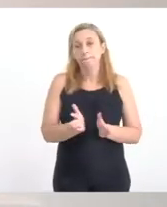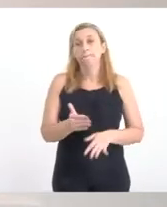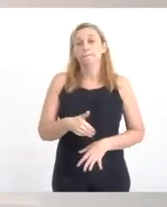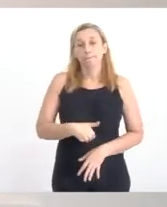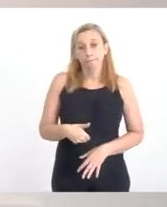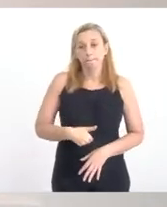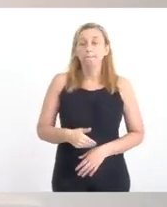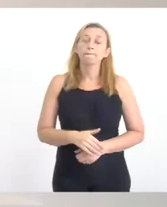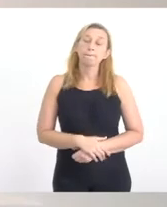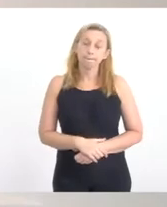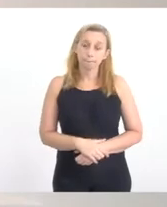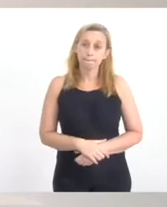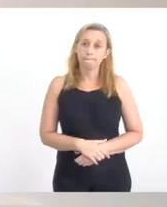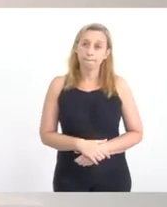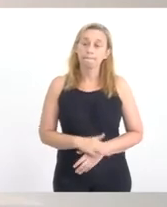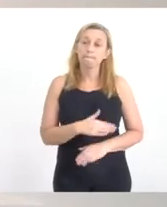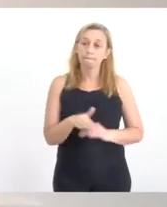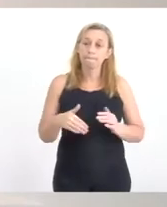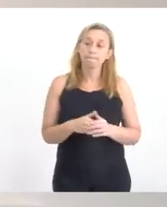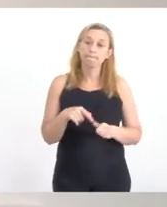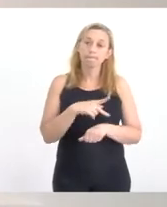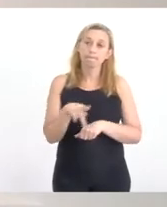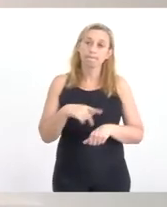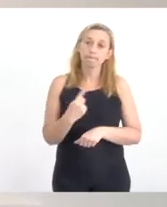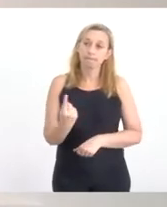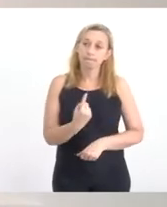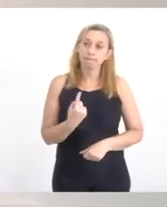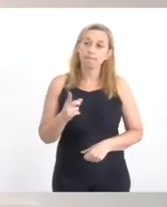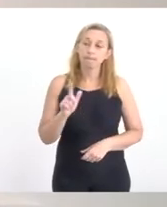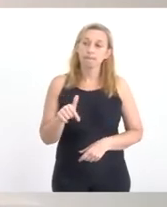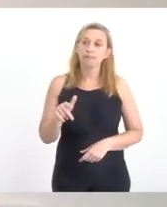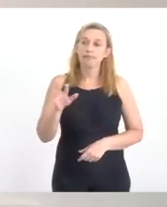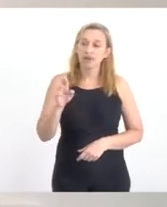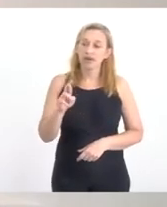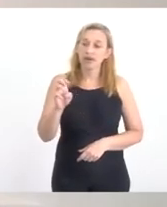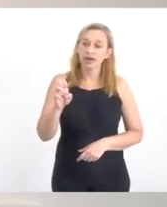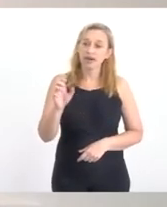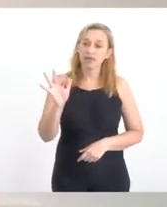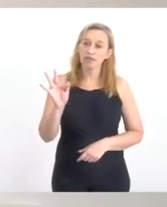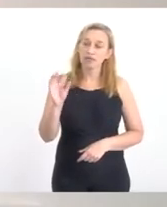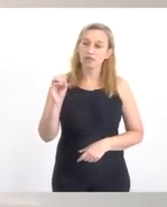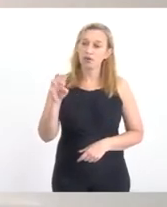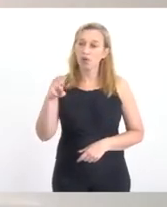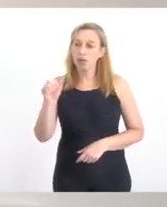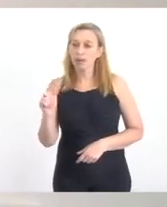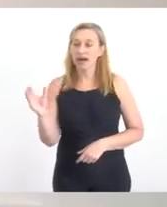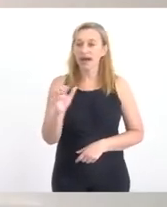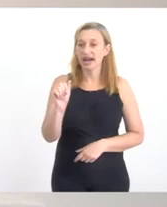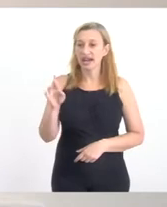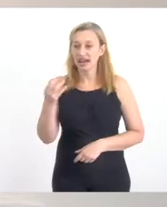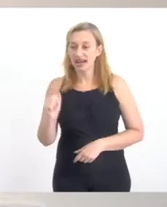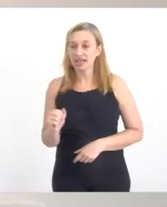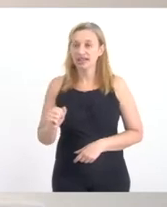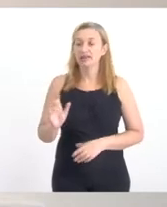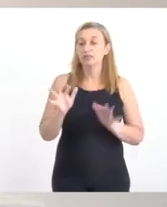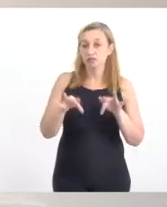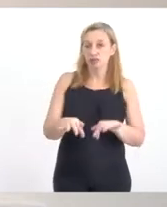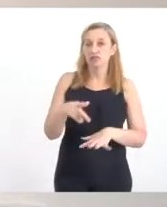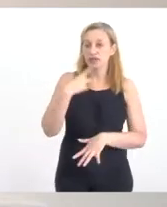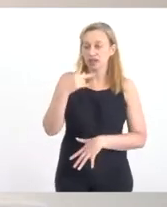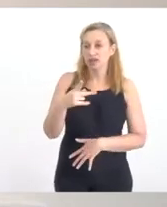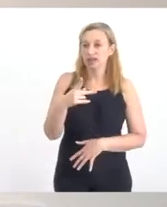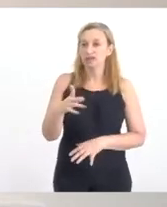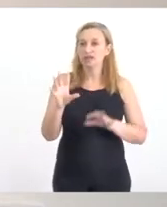resolver o problema da Fome em todo o nosso país é Reforma Agrária E aí por fim né dizer companheira terminou com